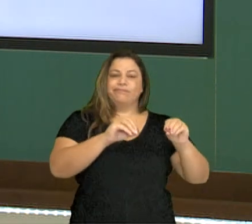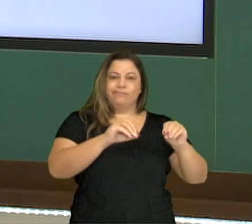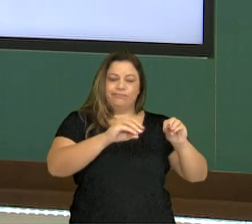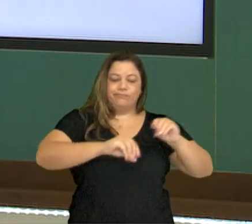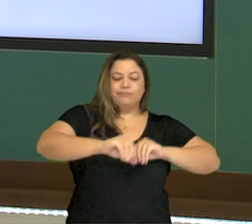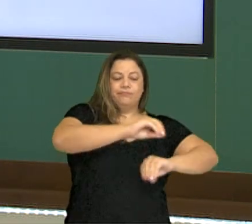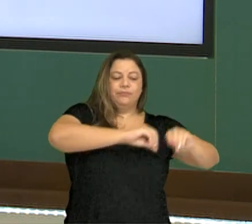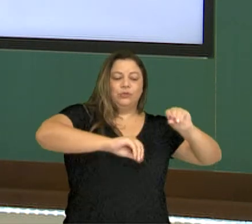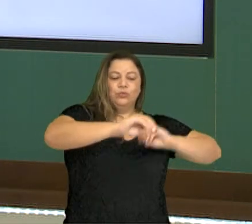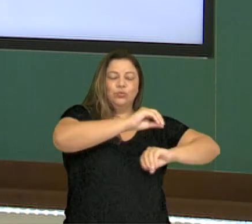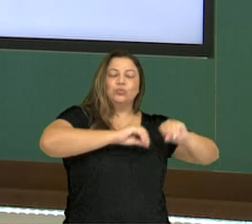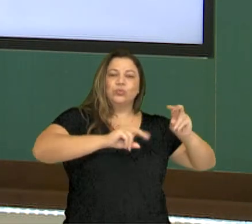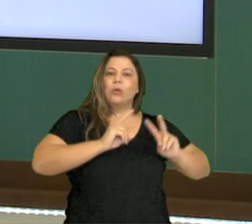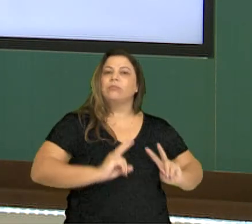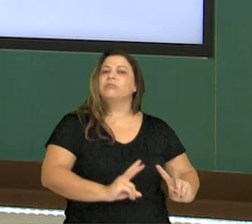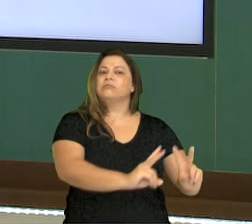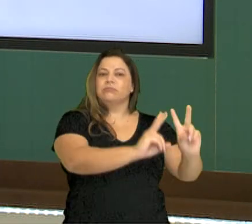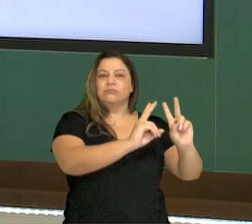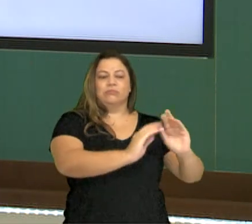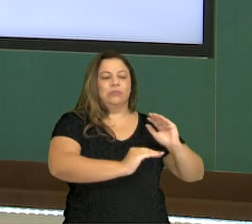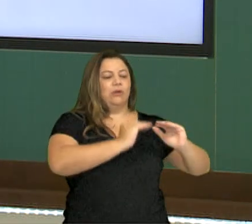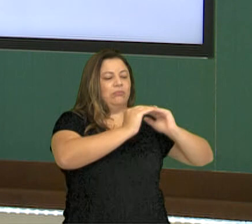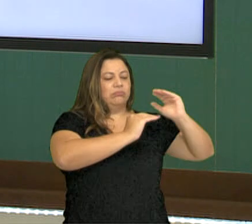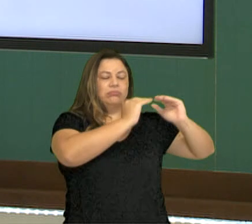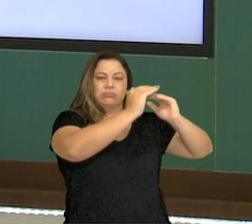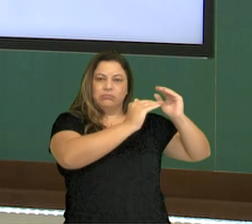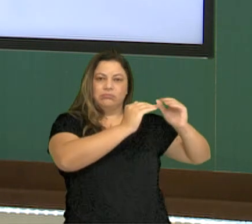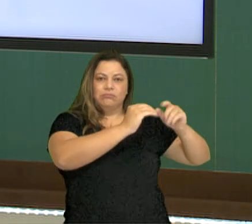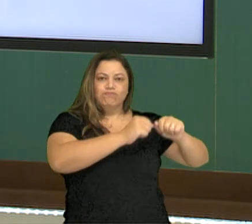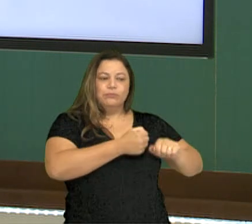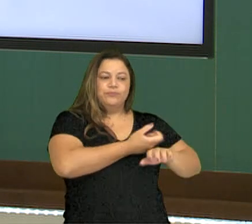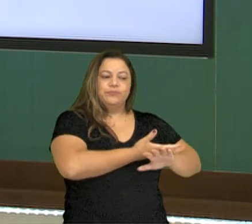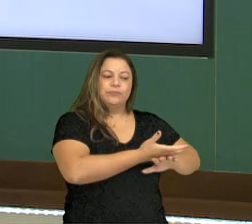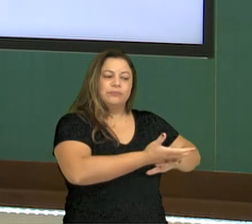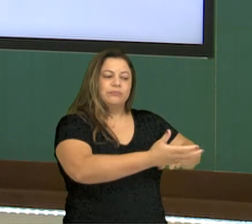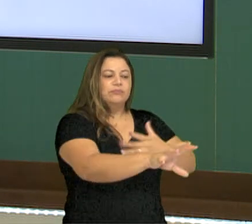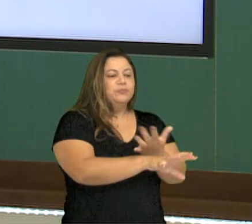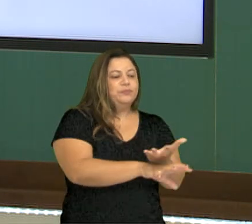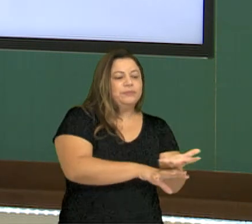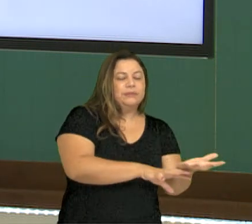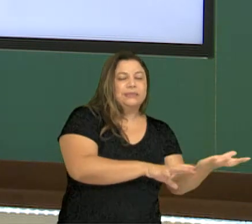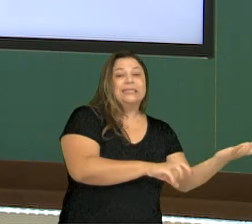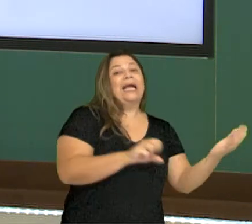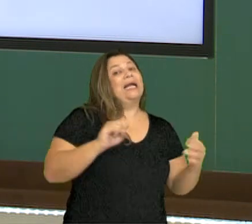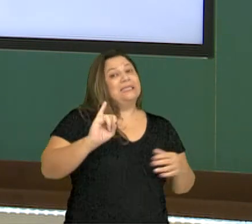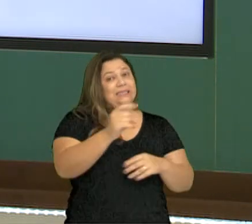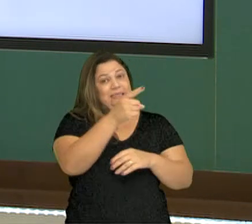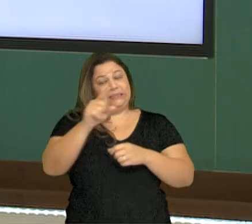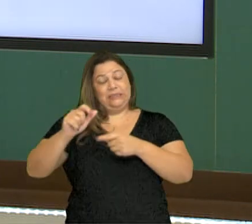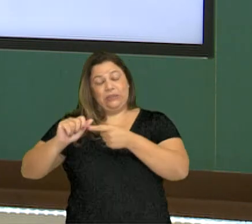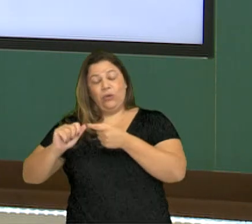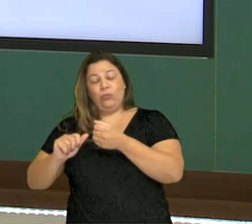no solo, para continuar o seu desenvolvimento. Se você não passar esse feijãozinho,